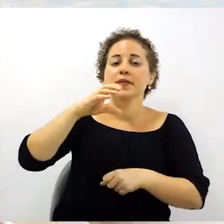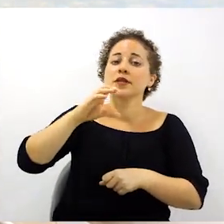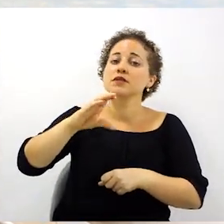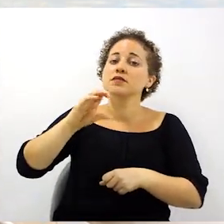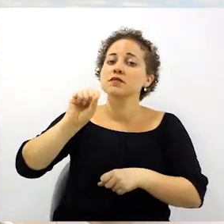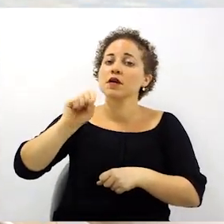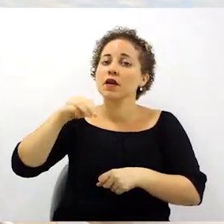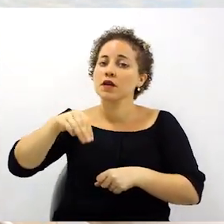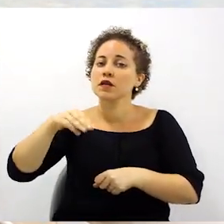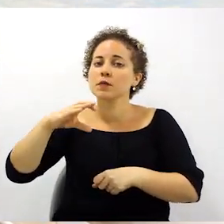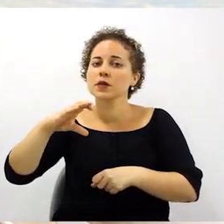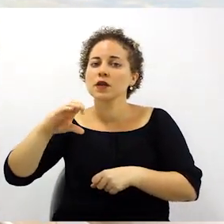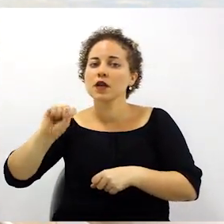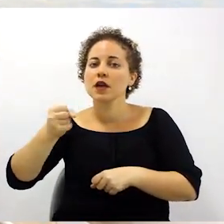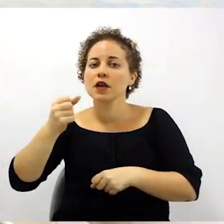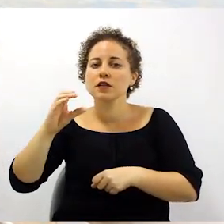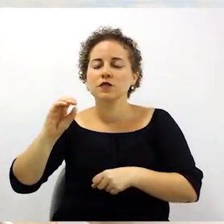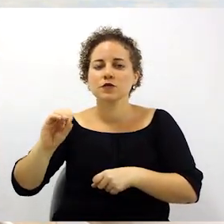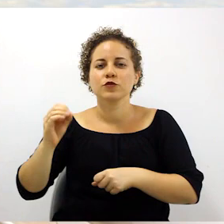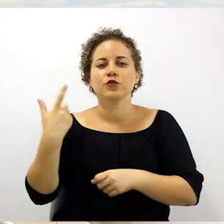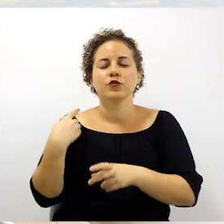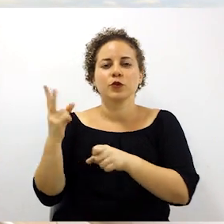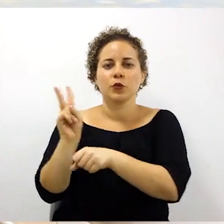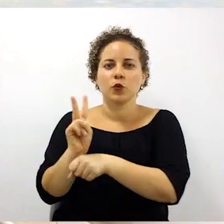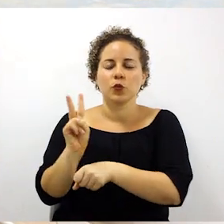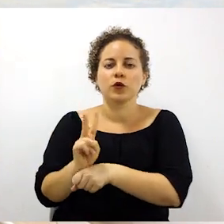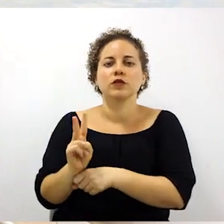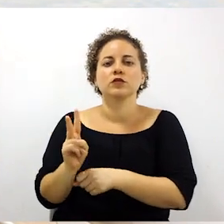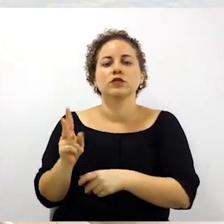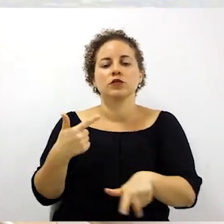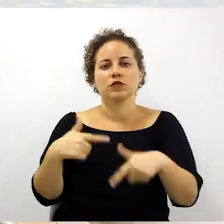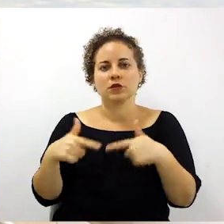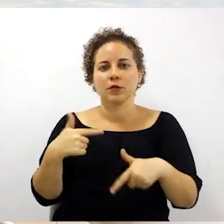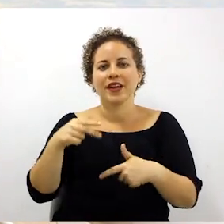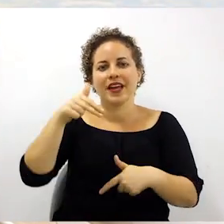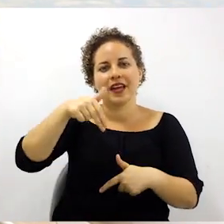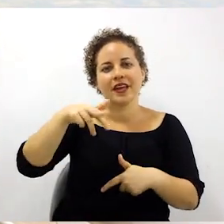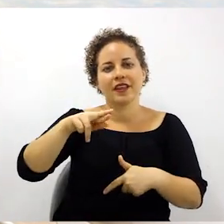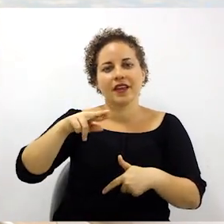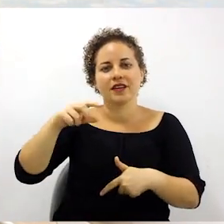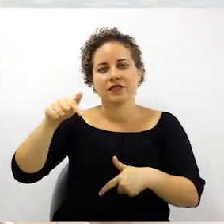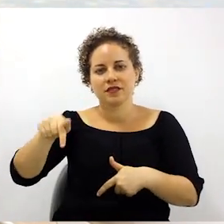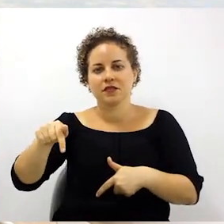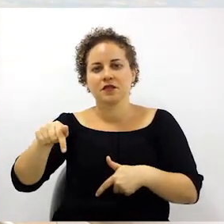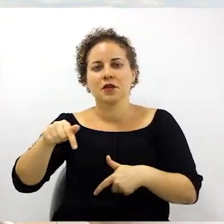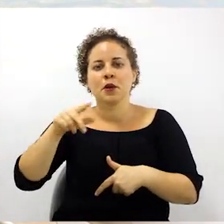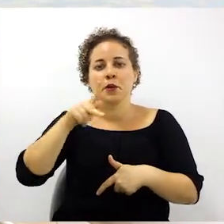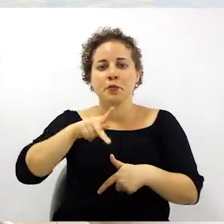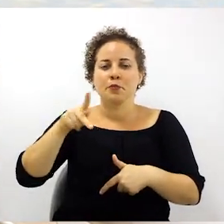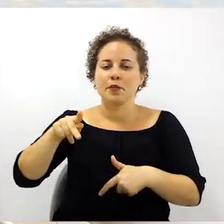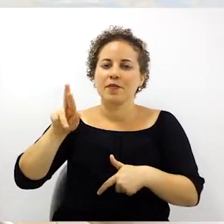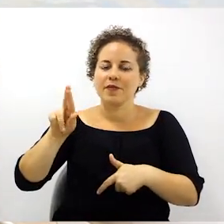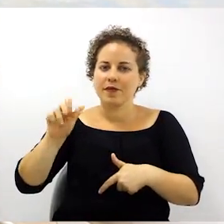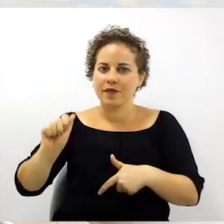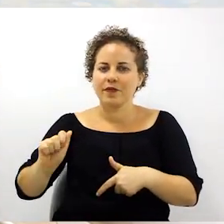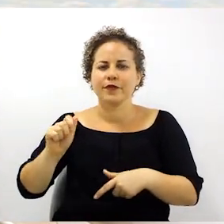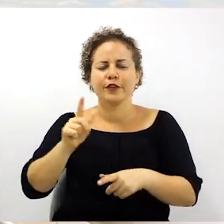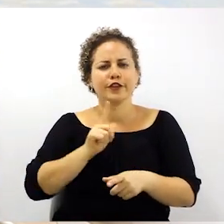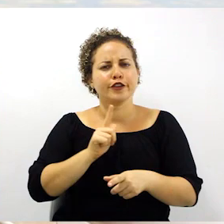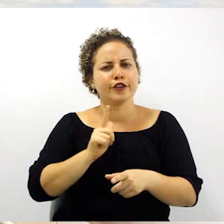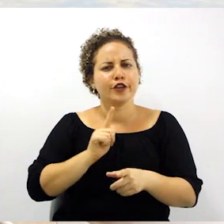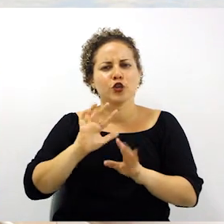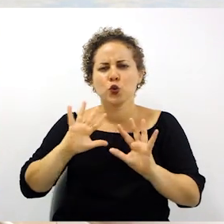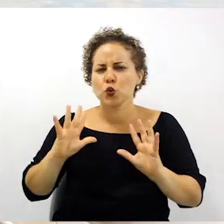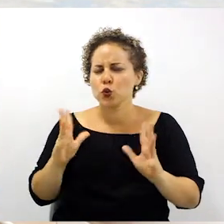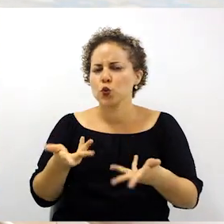Programa de Controle Médico e Saúde Ocupacional regido pela NR7. Lá no PPRA você tem todas as